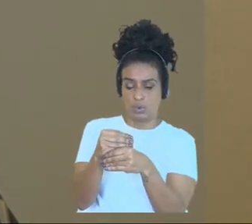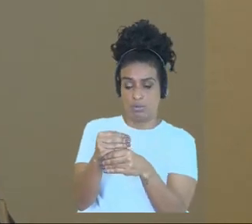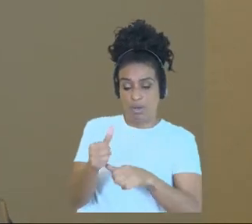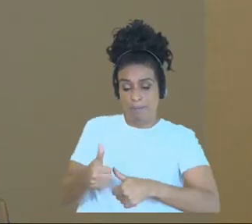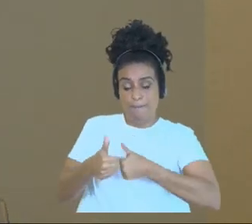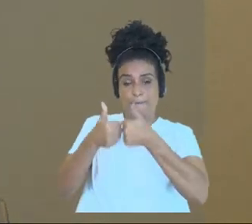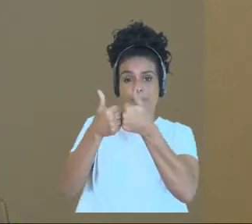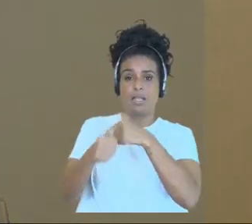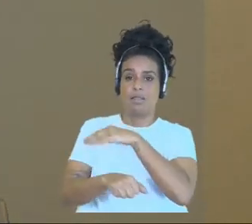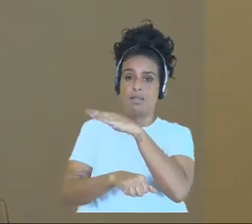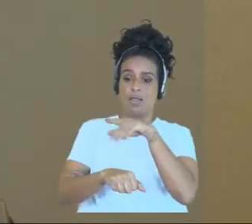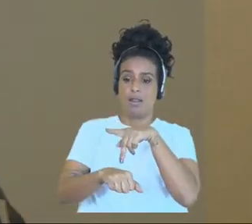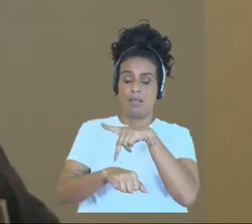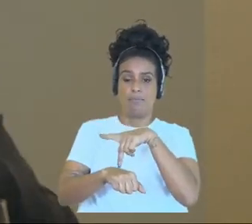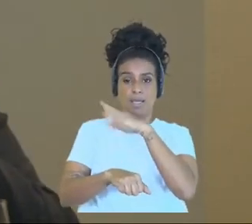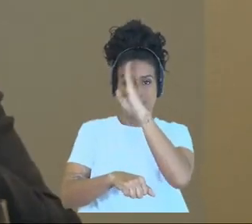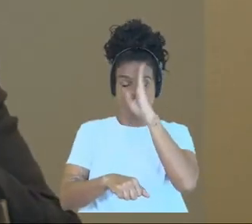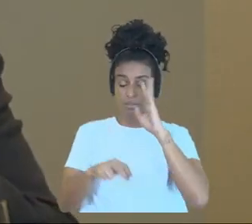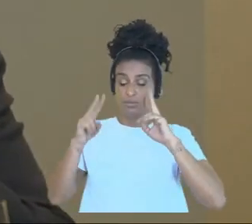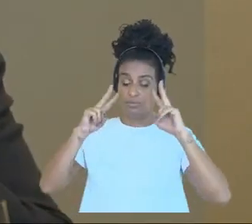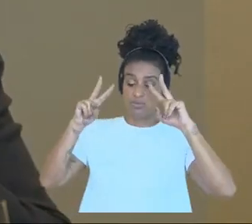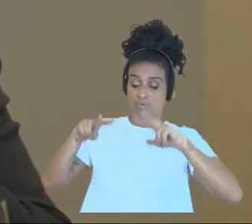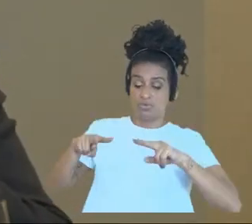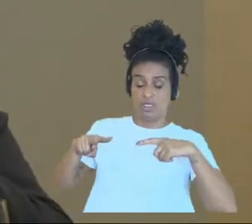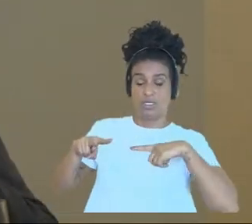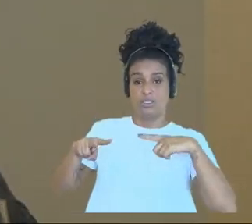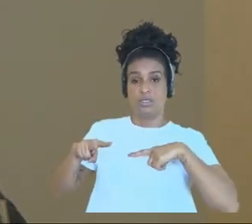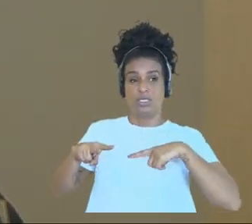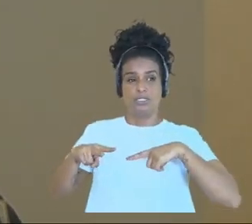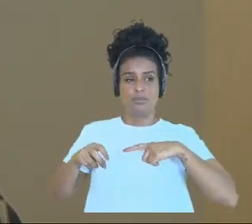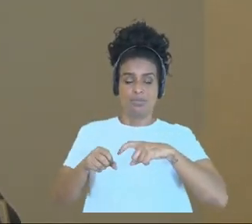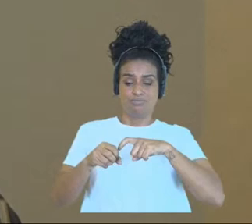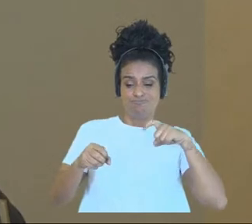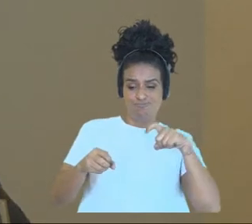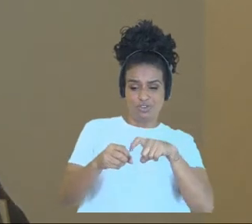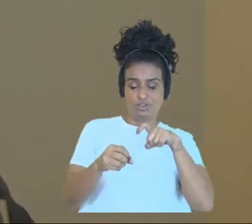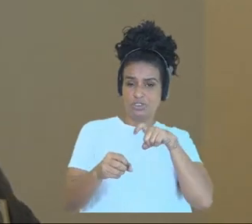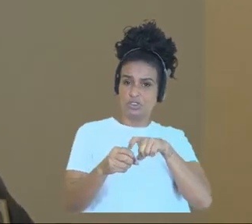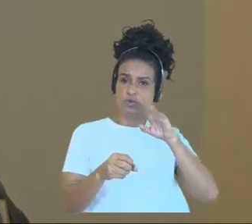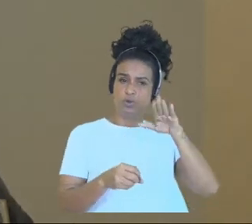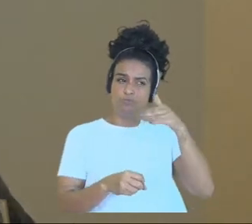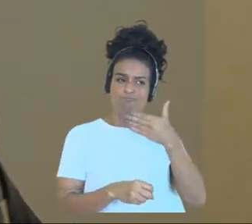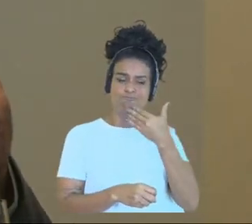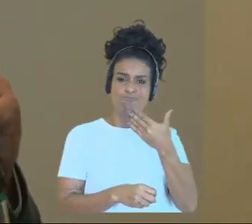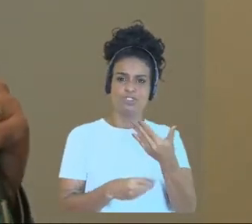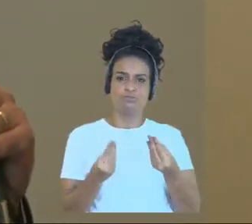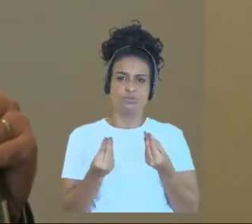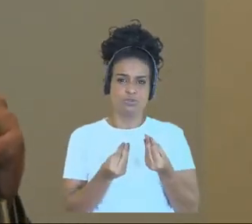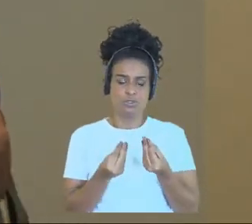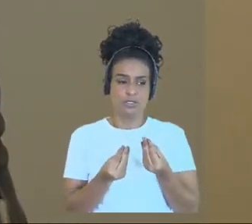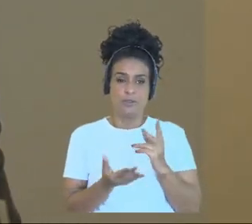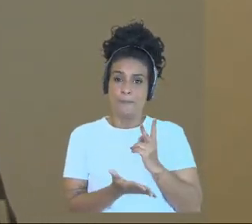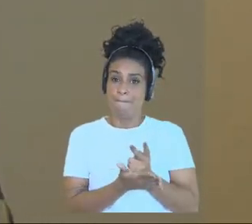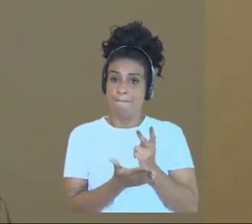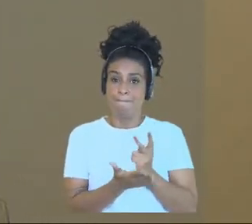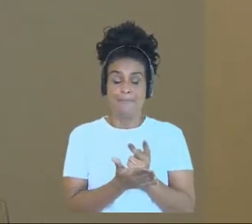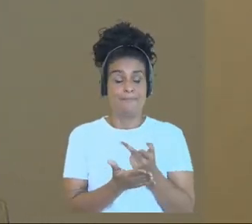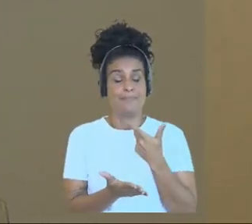para a recolocação do Brasil no mundo e para, de alguma forma, a desmobilização desse outro lado, que, na verdade, é parte do mesmo